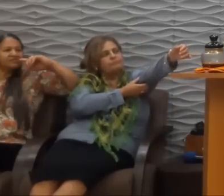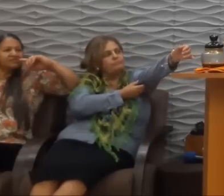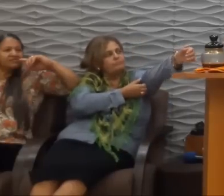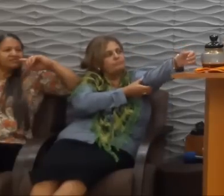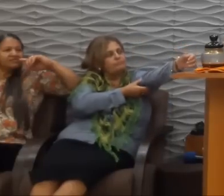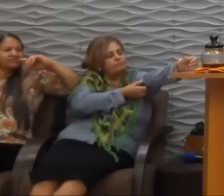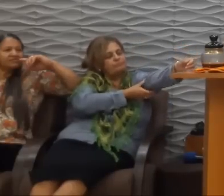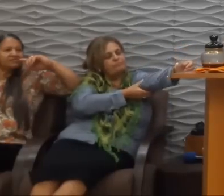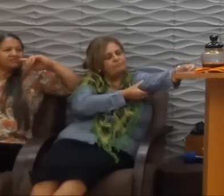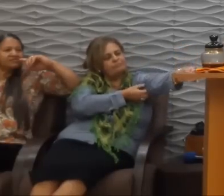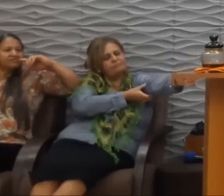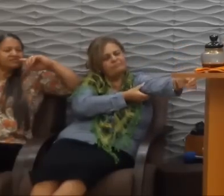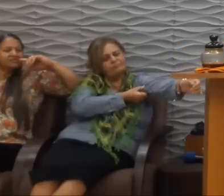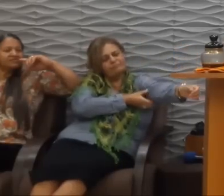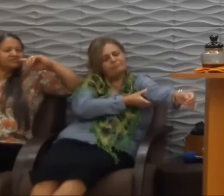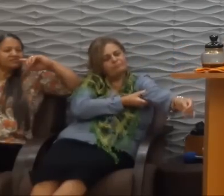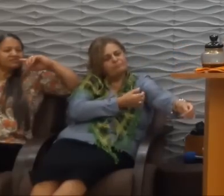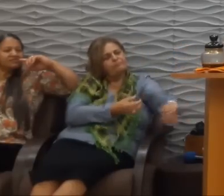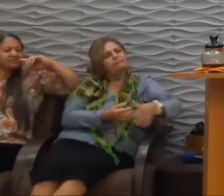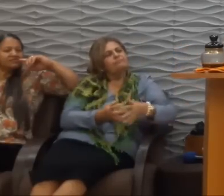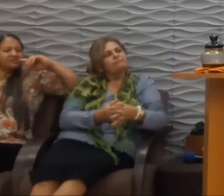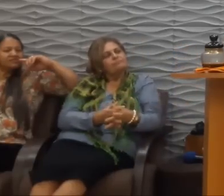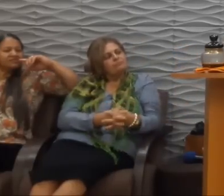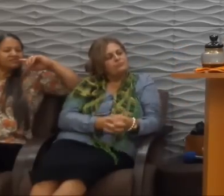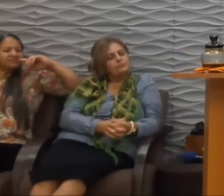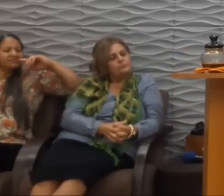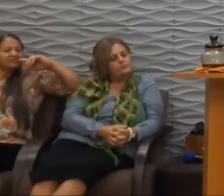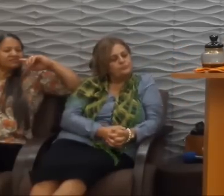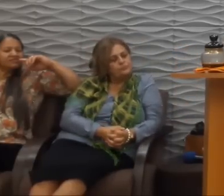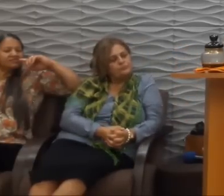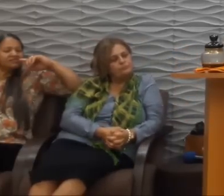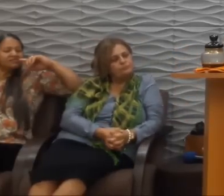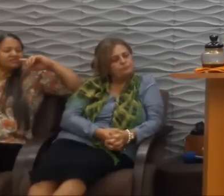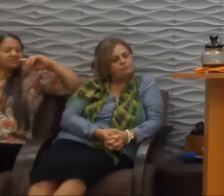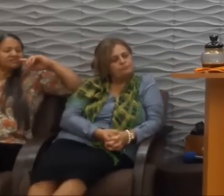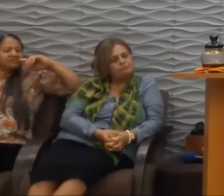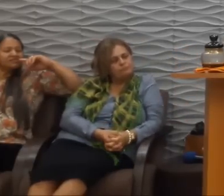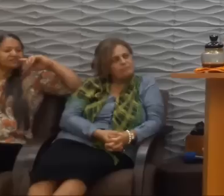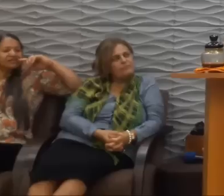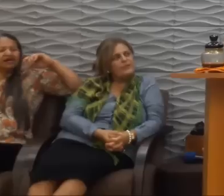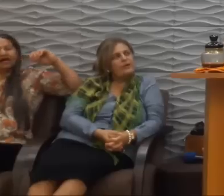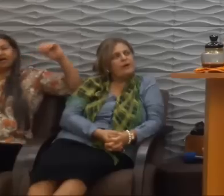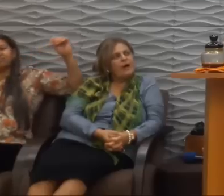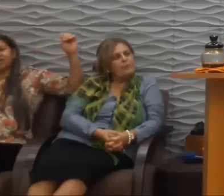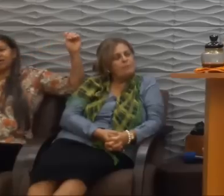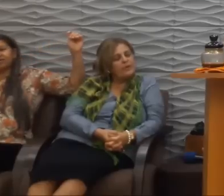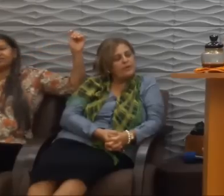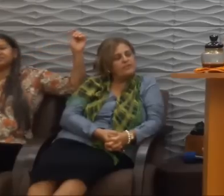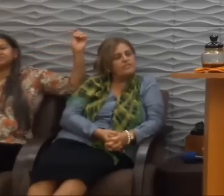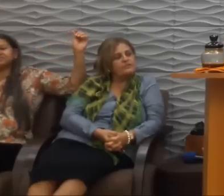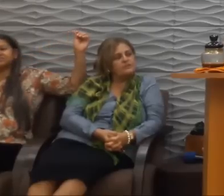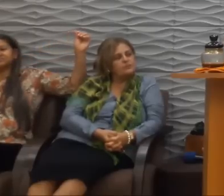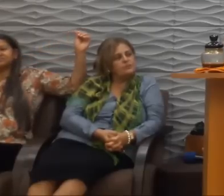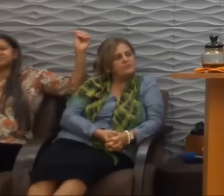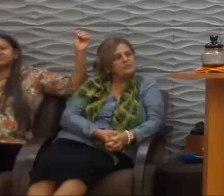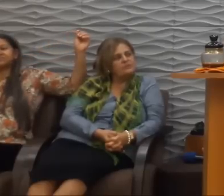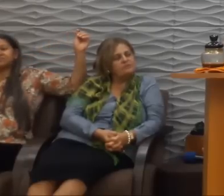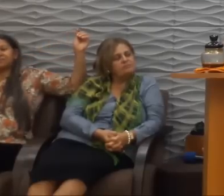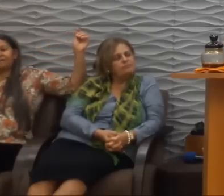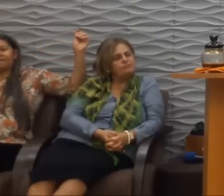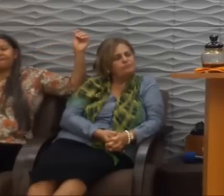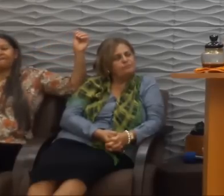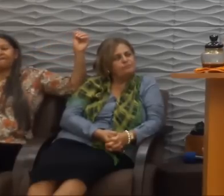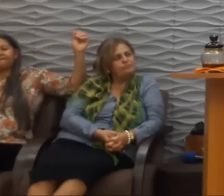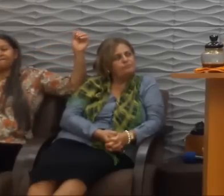terra para falar que Deus é bom e fiel, e Ele vai ser bom e fiel através da nossa vida, da vida dos teus filhos, no